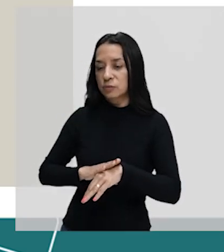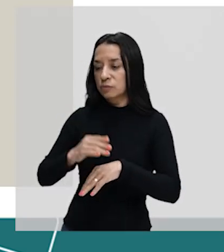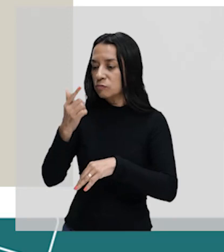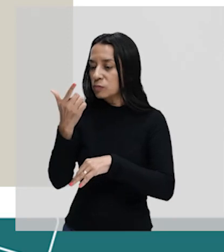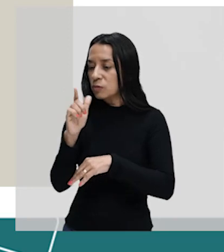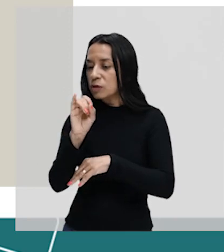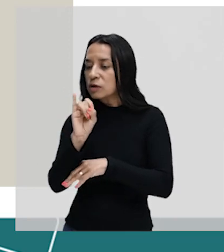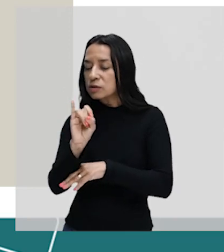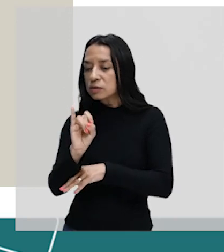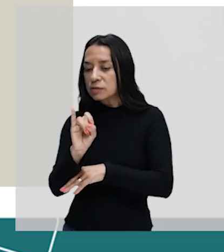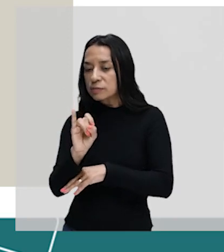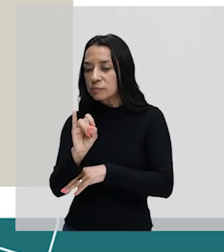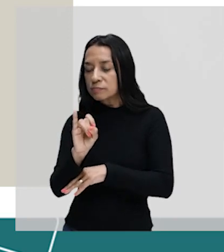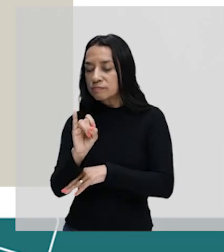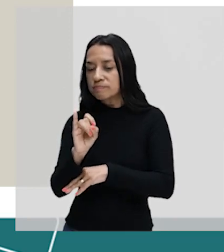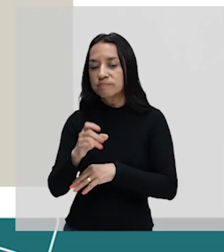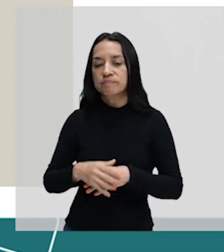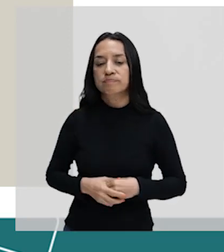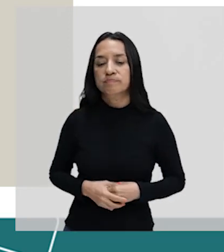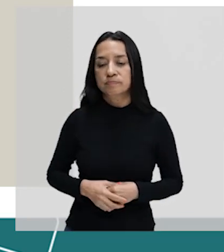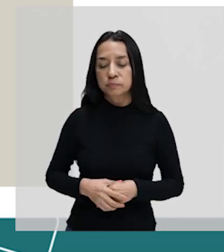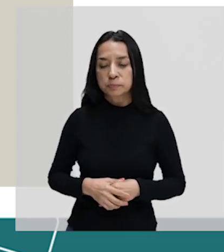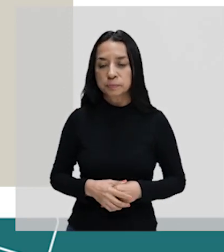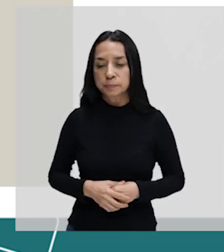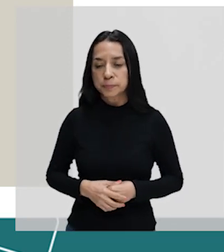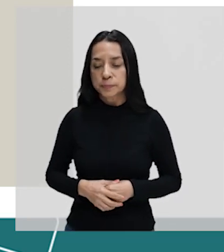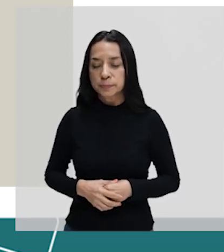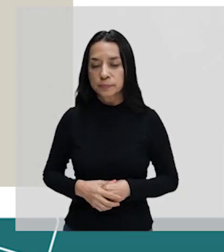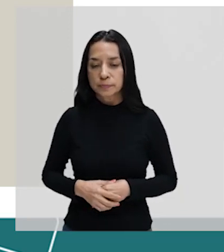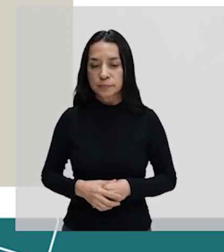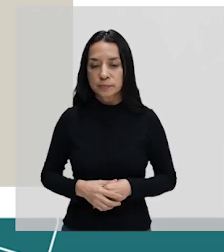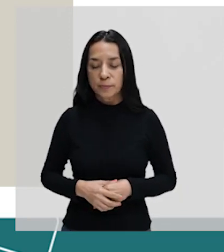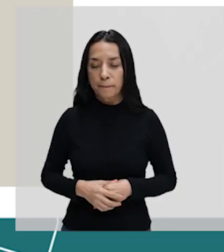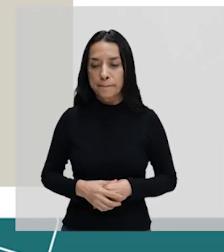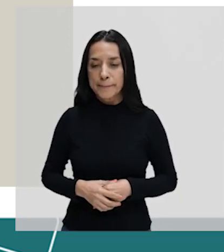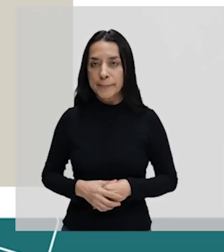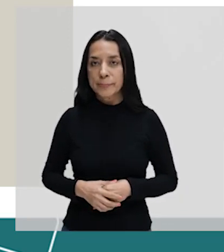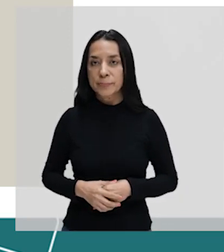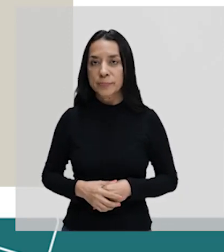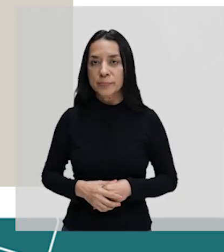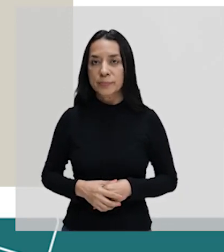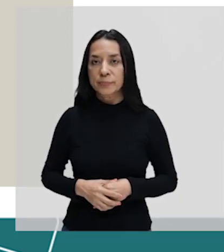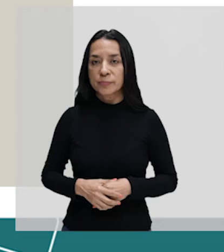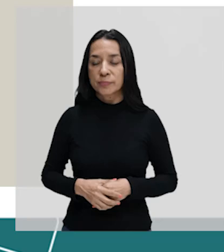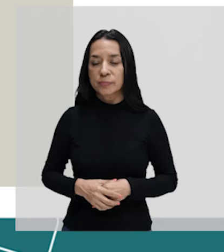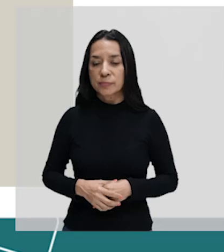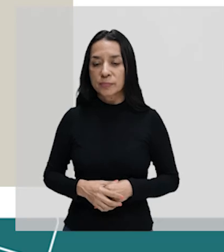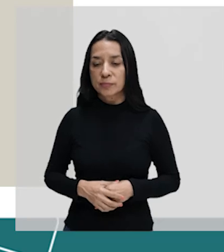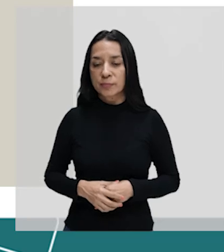i. Canadá, canadiense, canadiense.